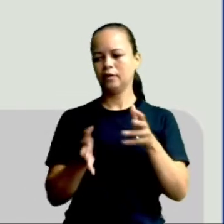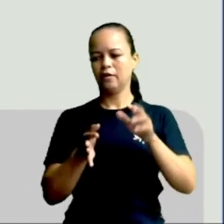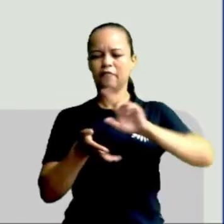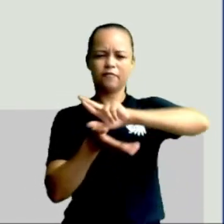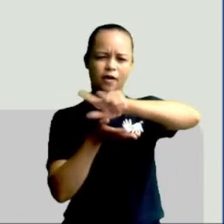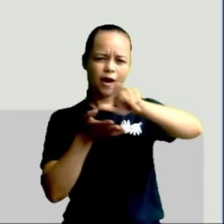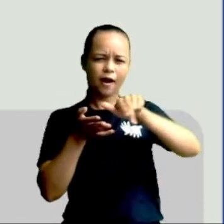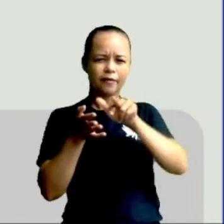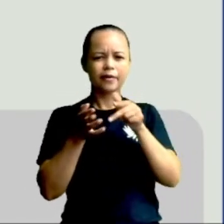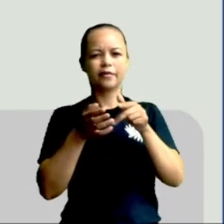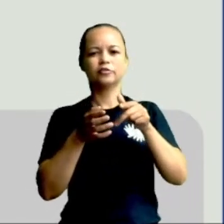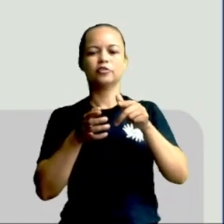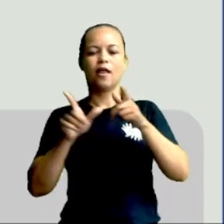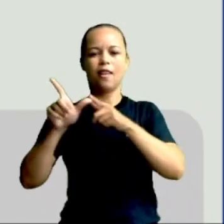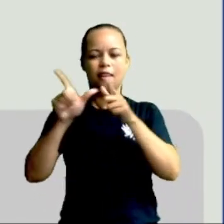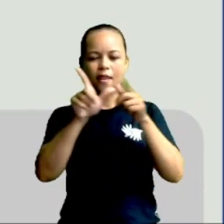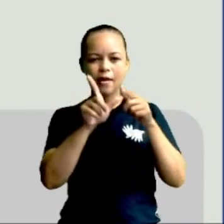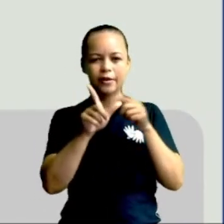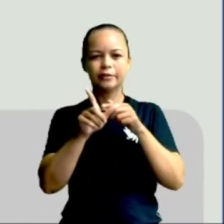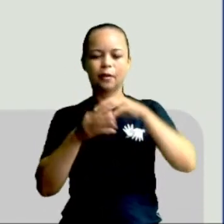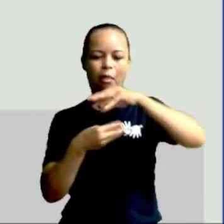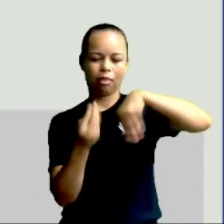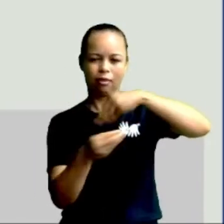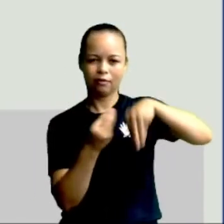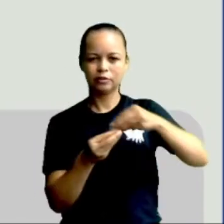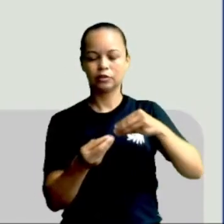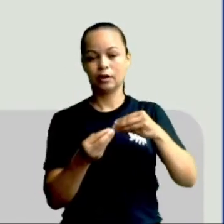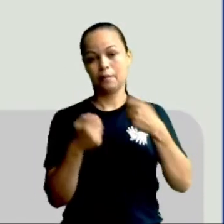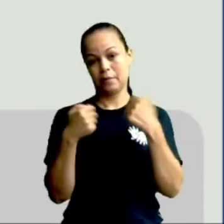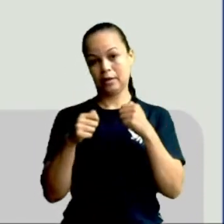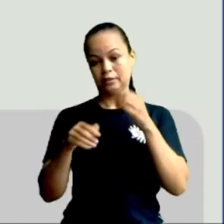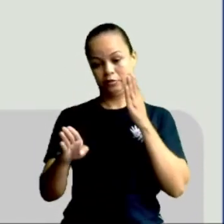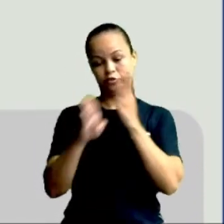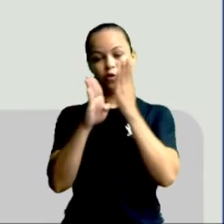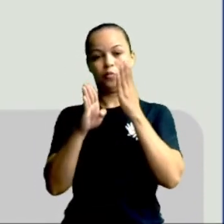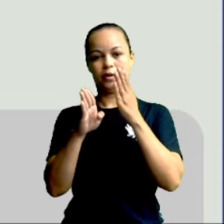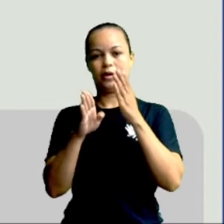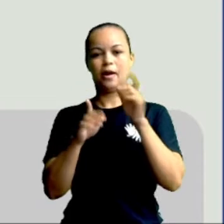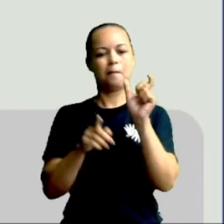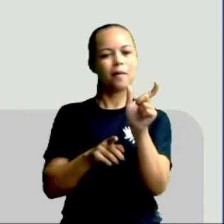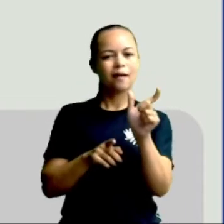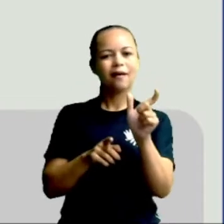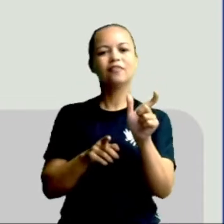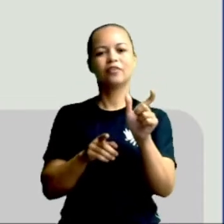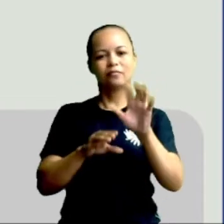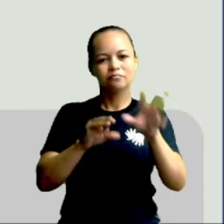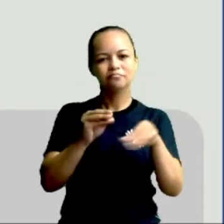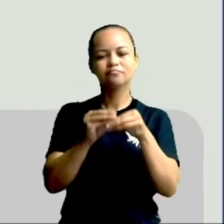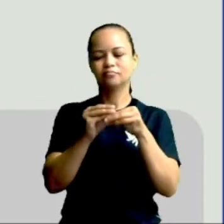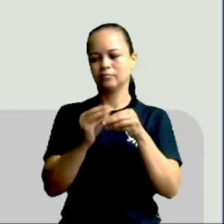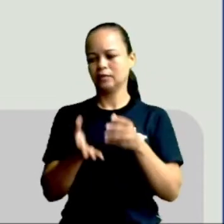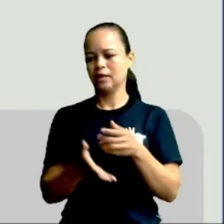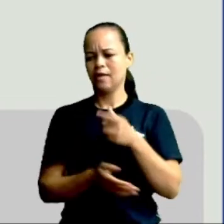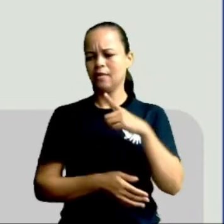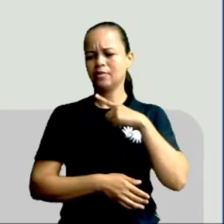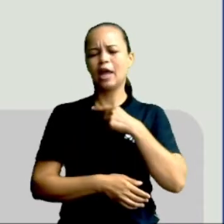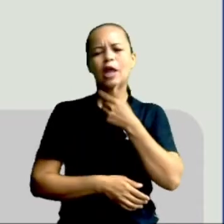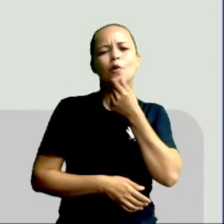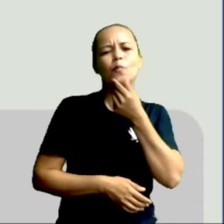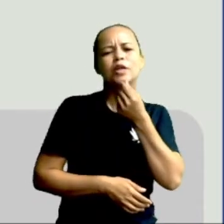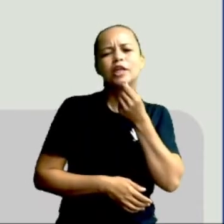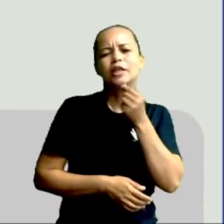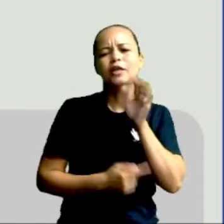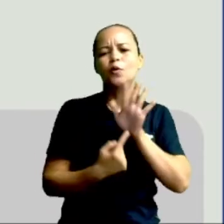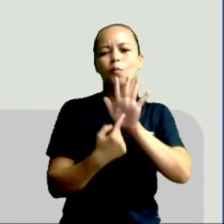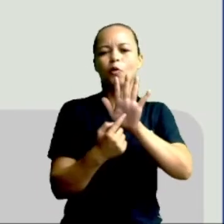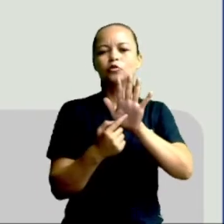misturadas, tá? E a gente precisa descobrir qual é a palavra que ele quer formar. Temos um menininho aí, o que é que ele está fazendo, gente? Ele